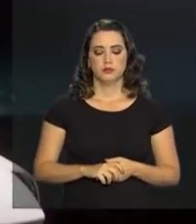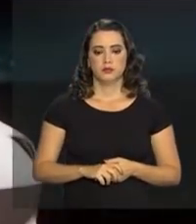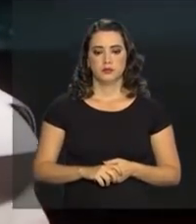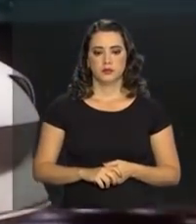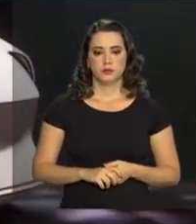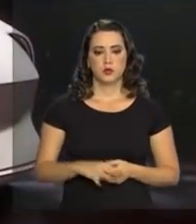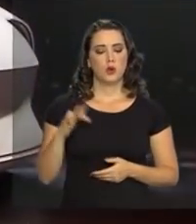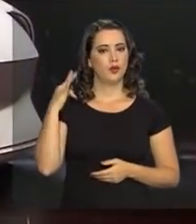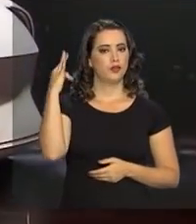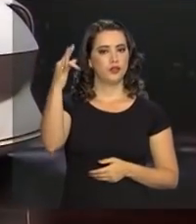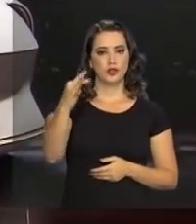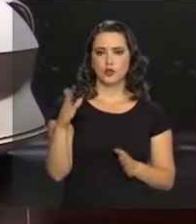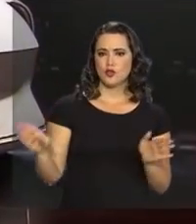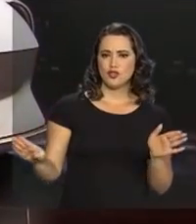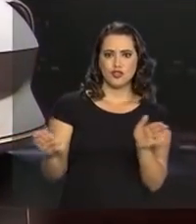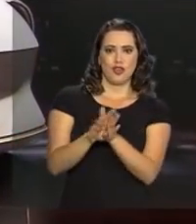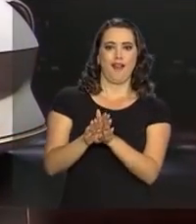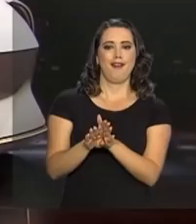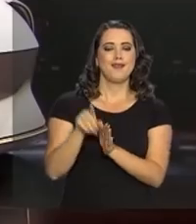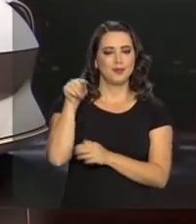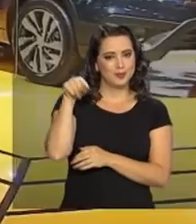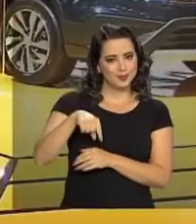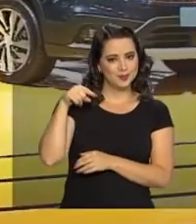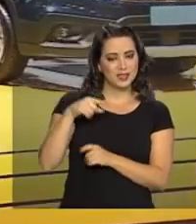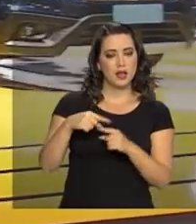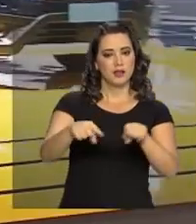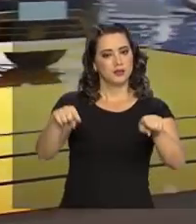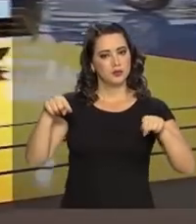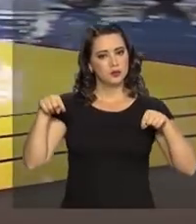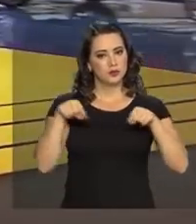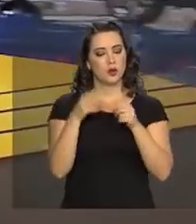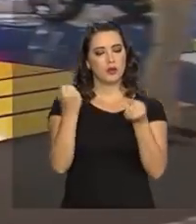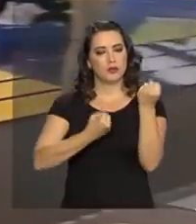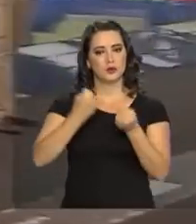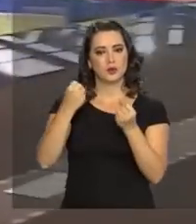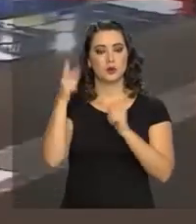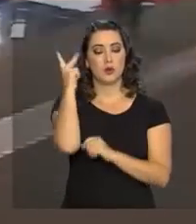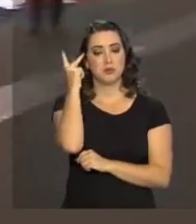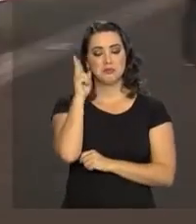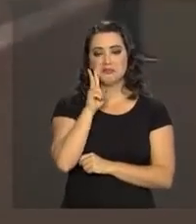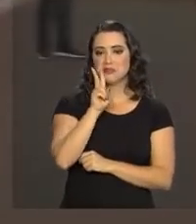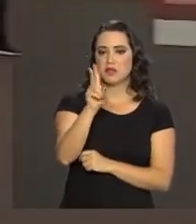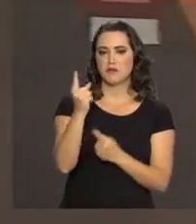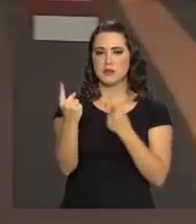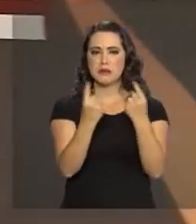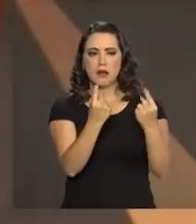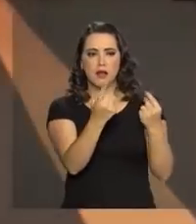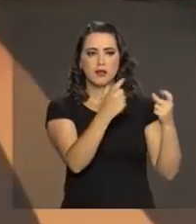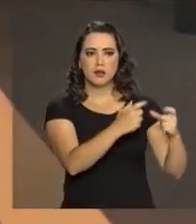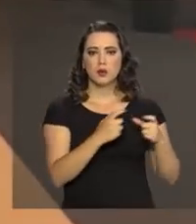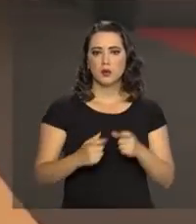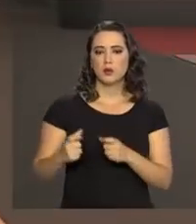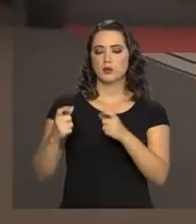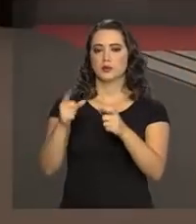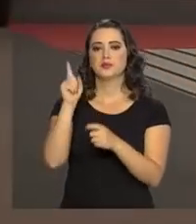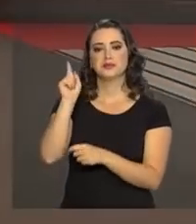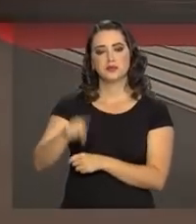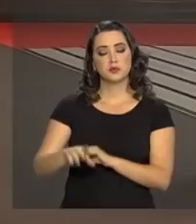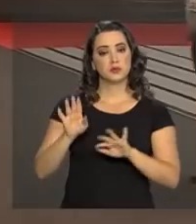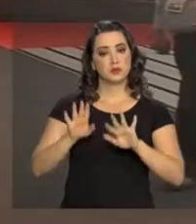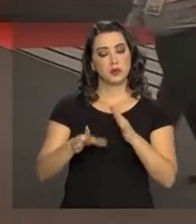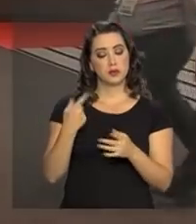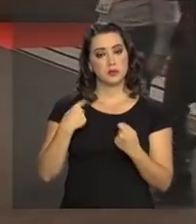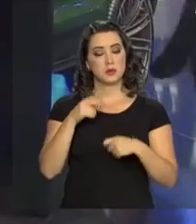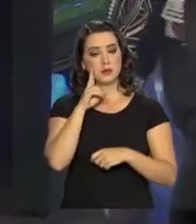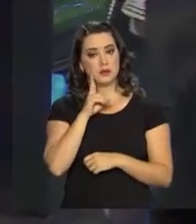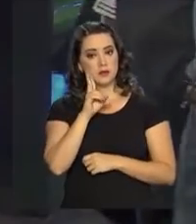O futuro bate ponto no Salão do Automóvel em São Paulo e pode ser visto em cada esquina. Um privilégio que deverá ser